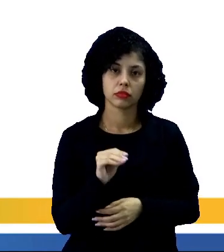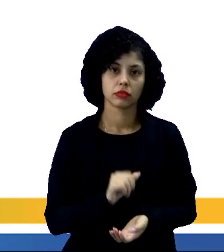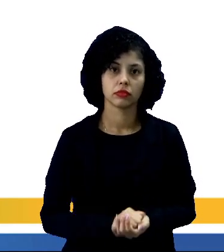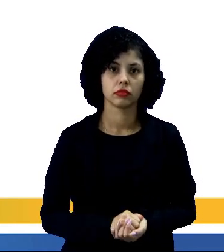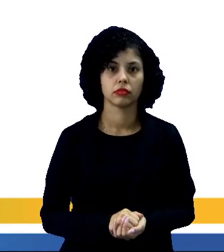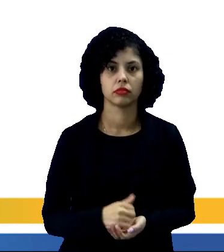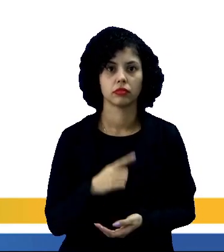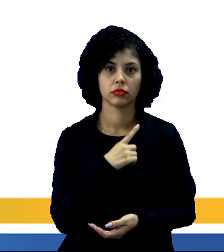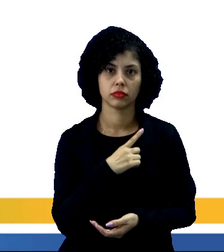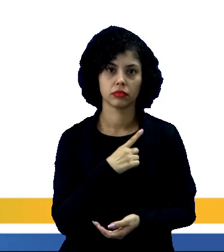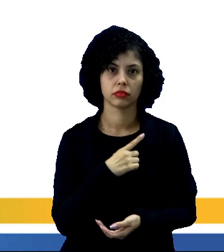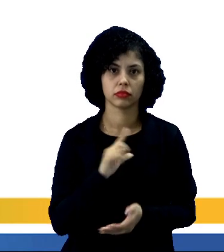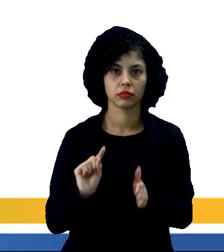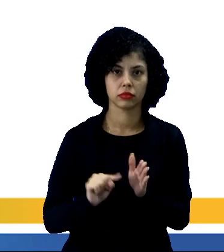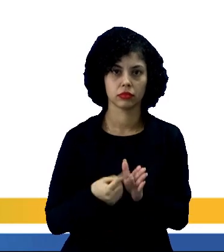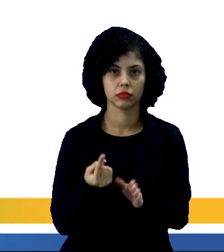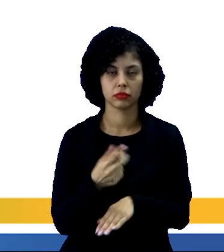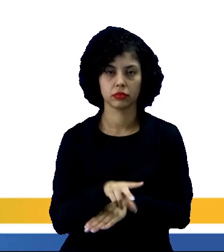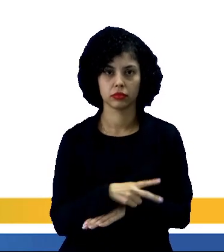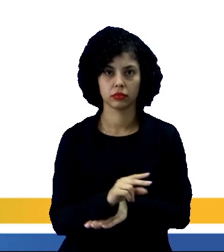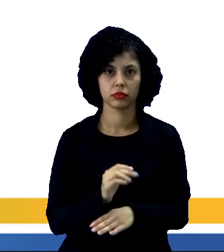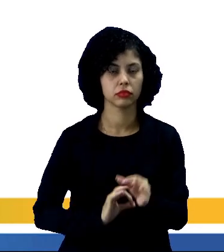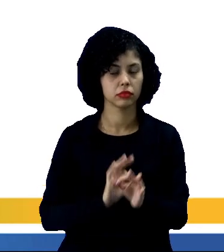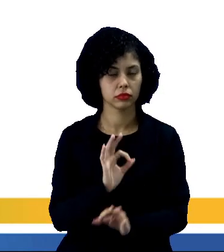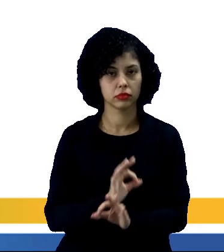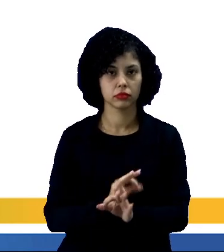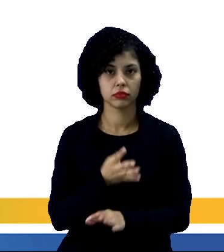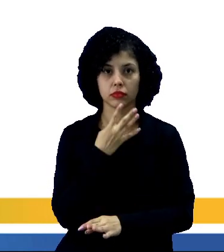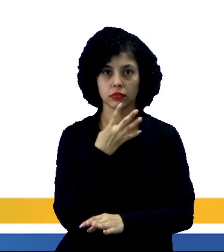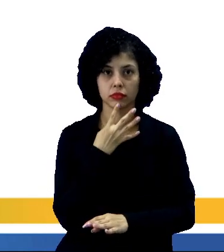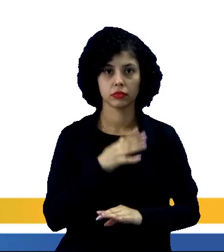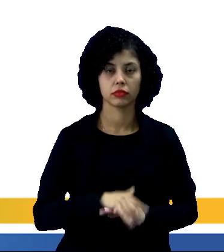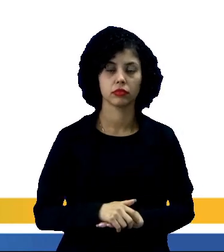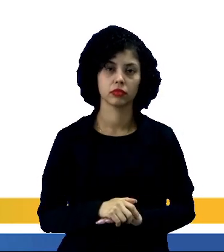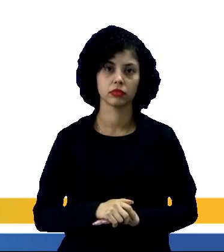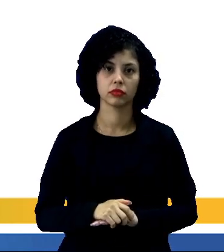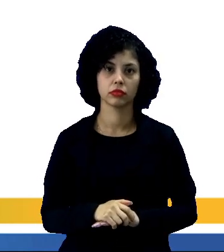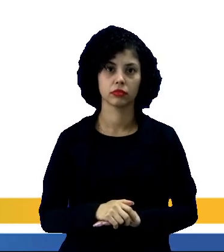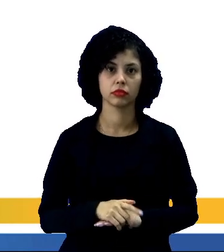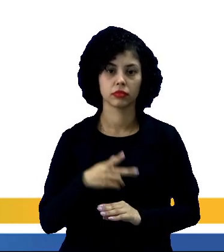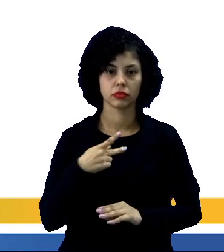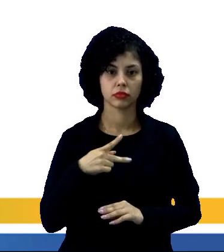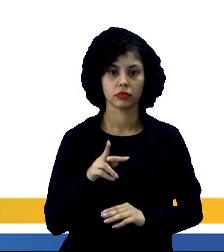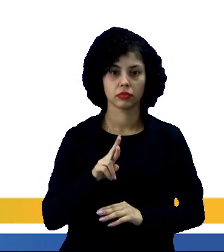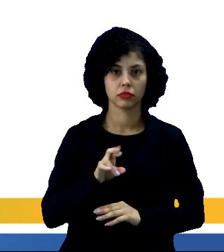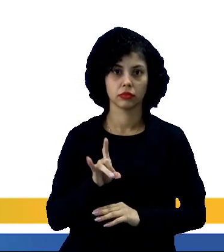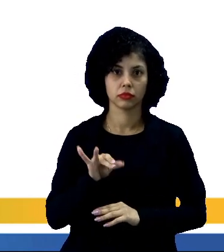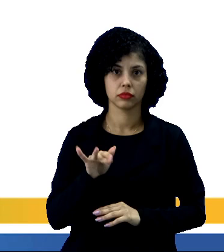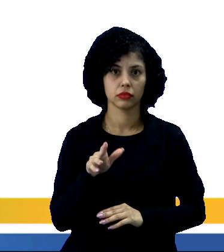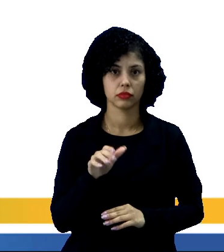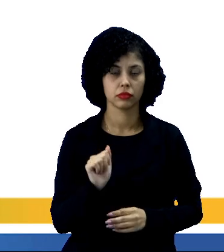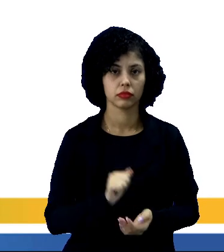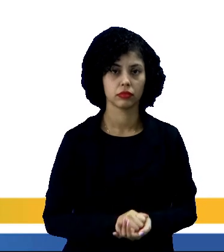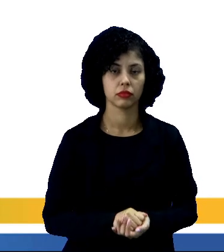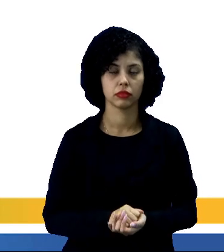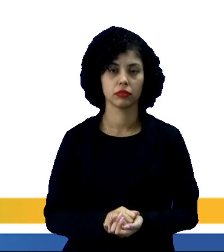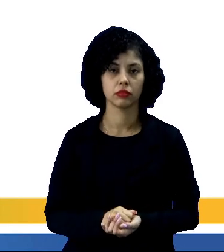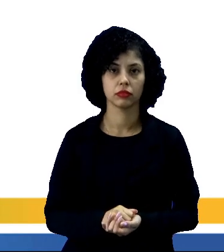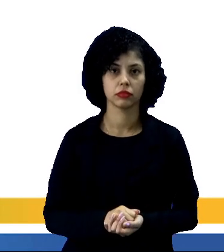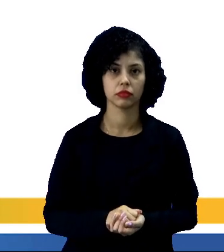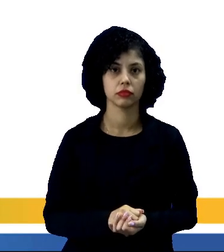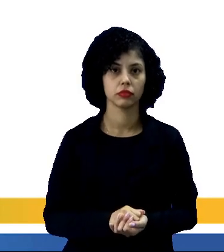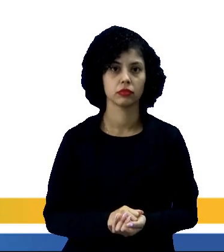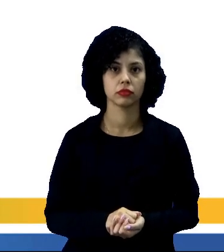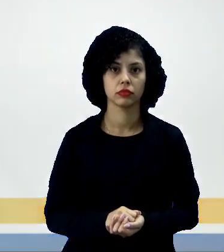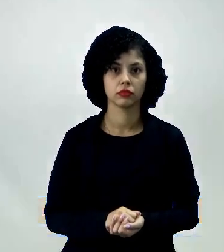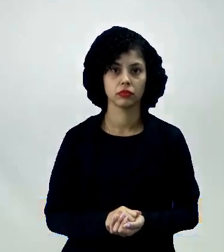parece ter sido a primeira máquina programável conhecida, né? Então você programava aí o pequeno flautista, certo?